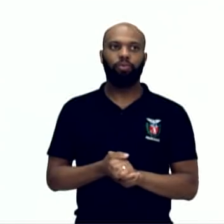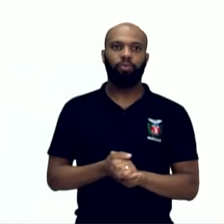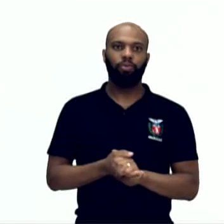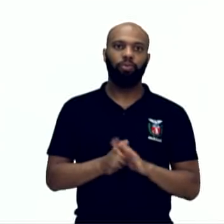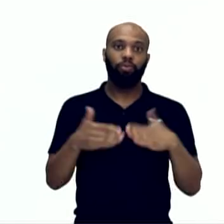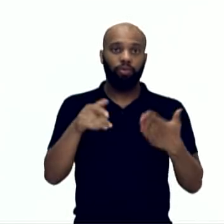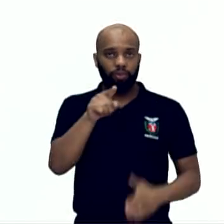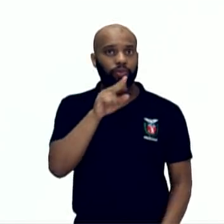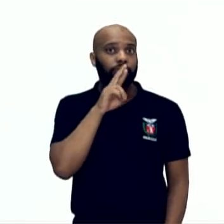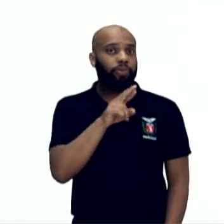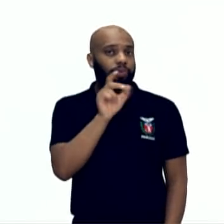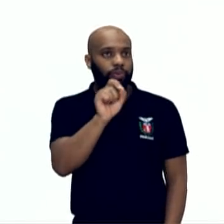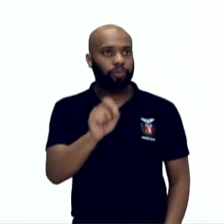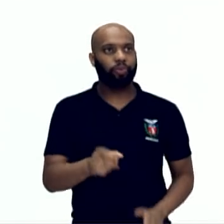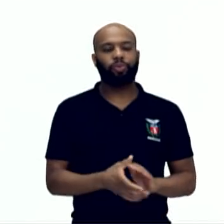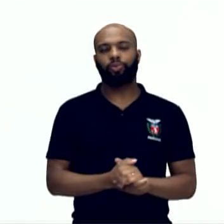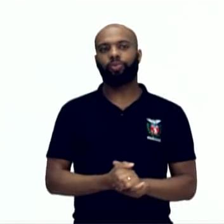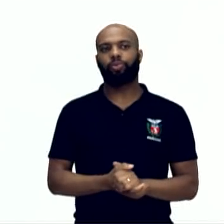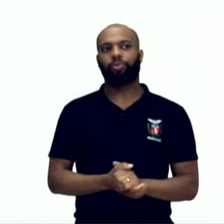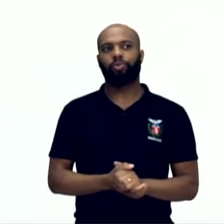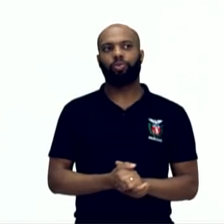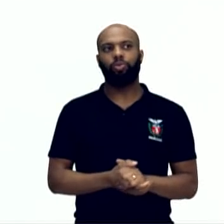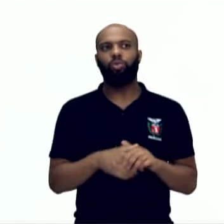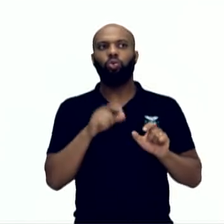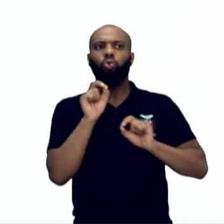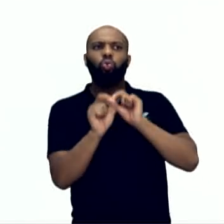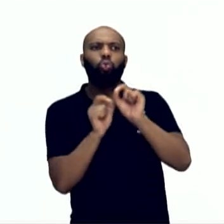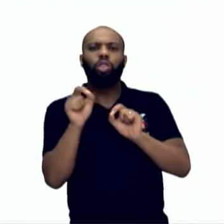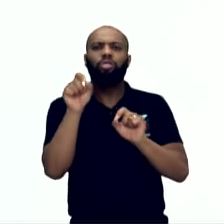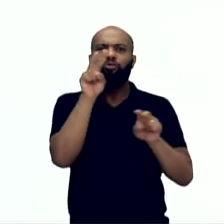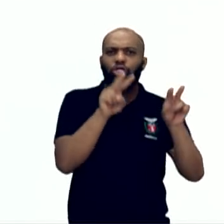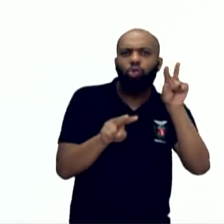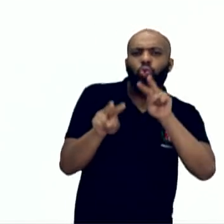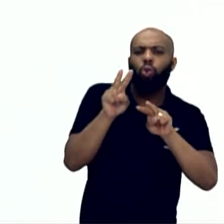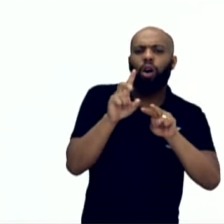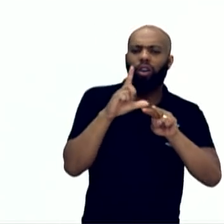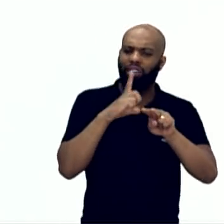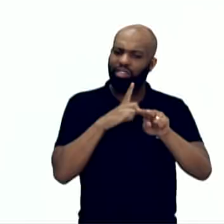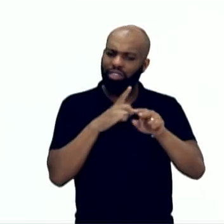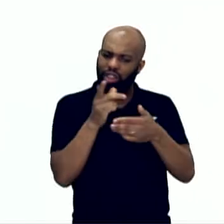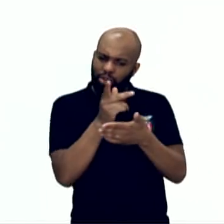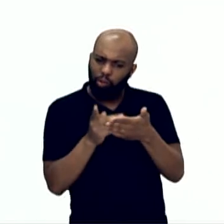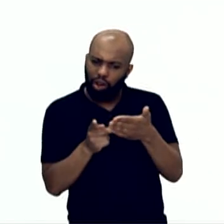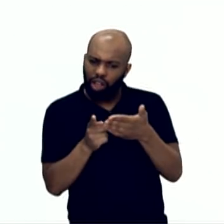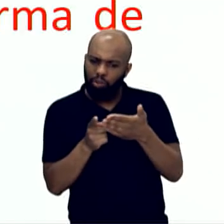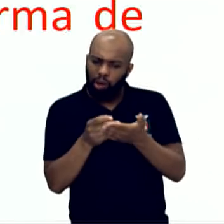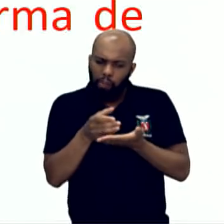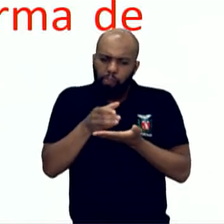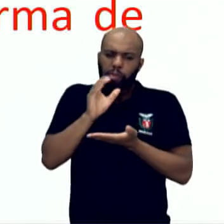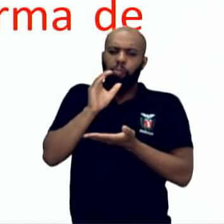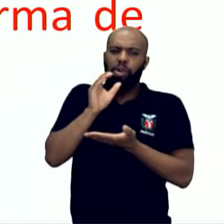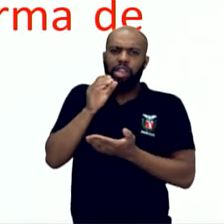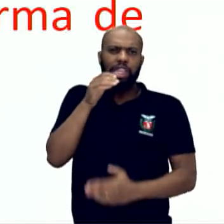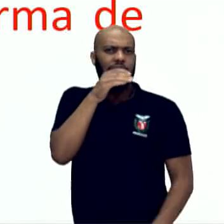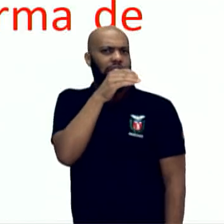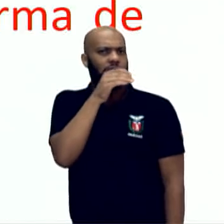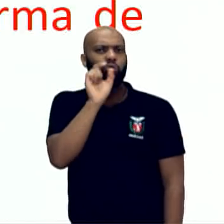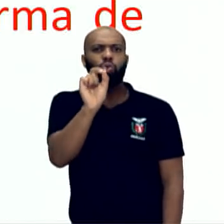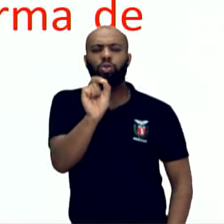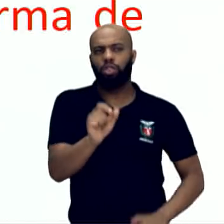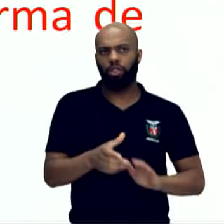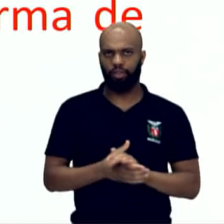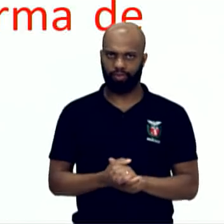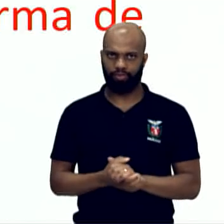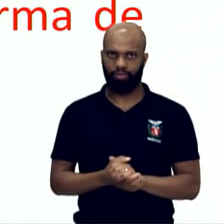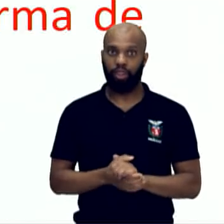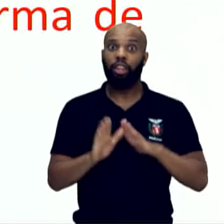aí? Então, e que elemento visual nos remete à ideia de bebida quente?